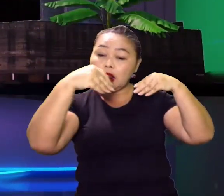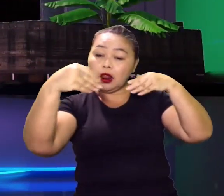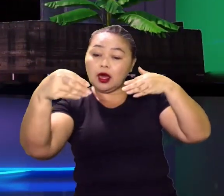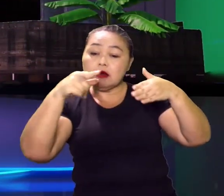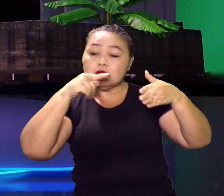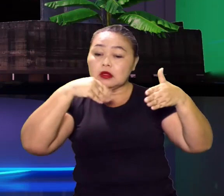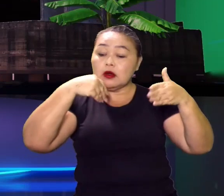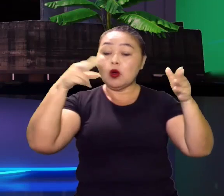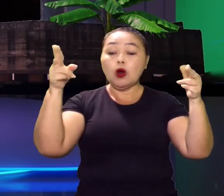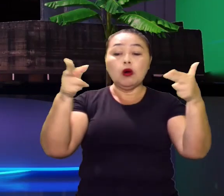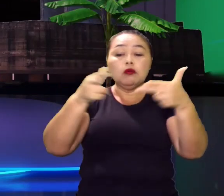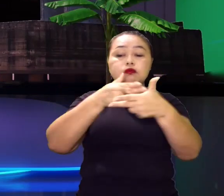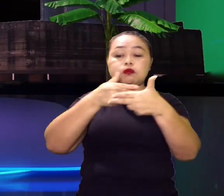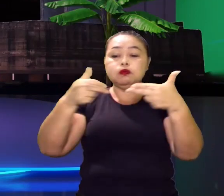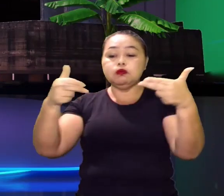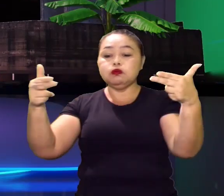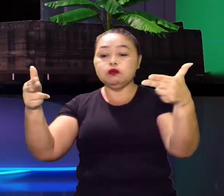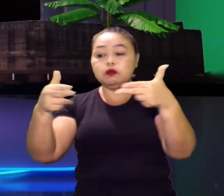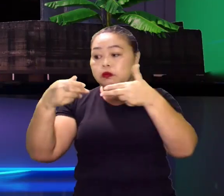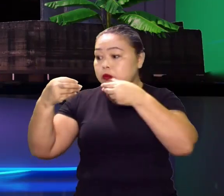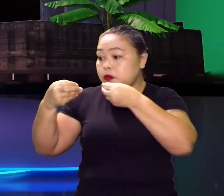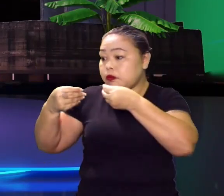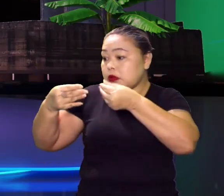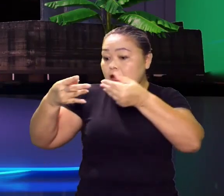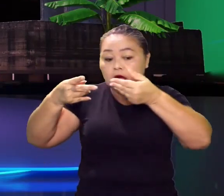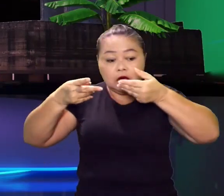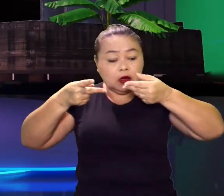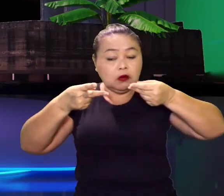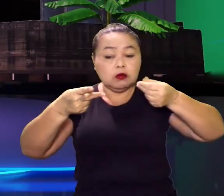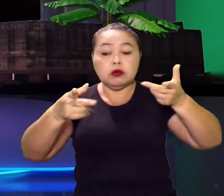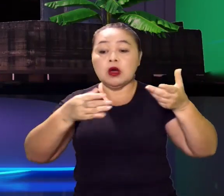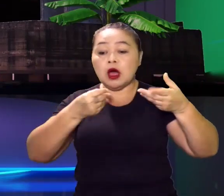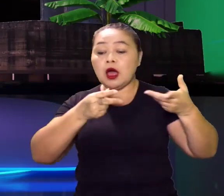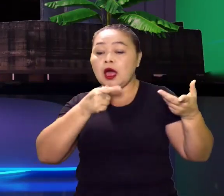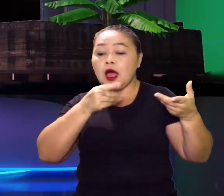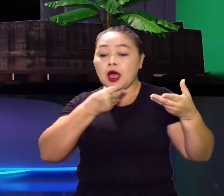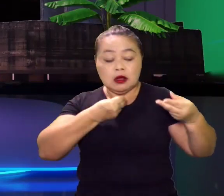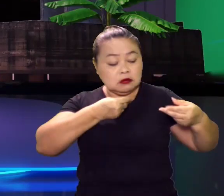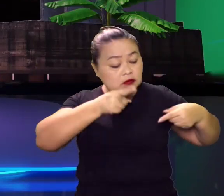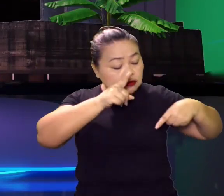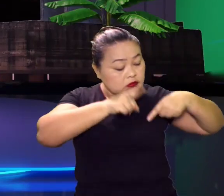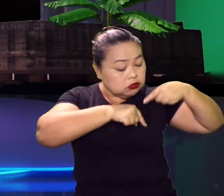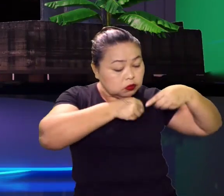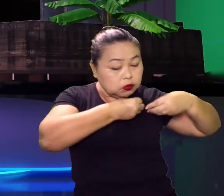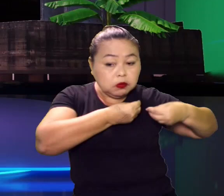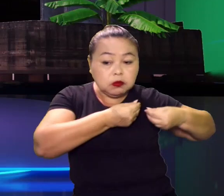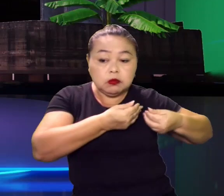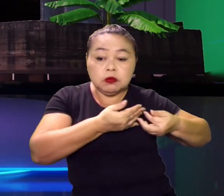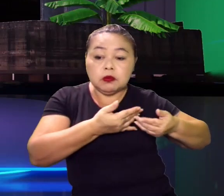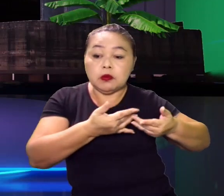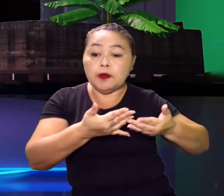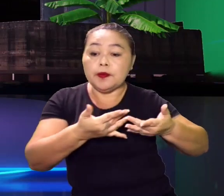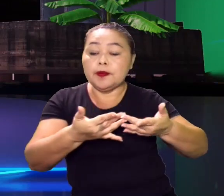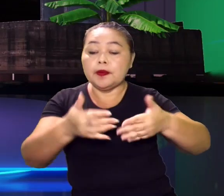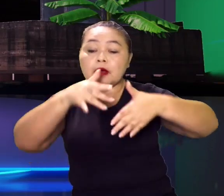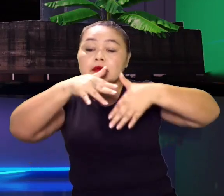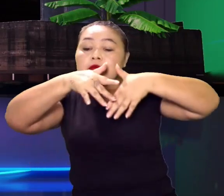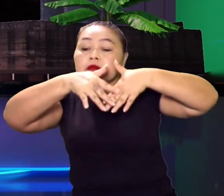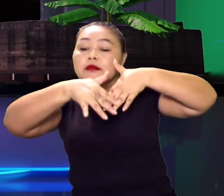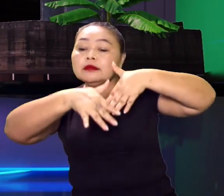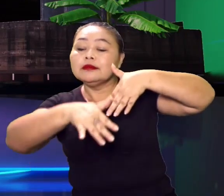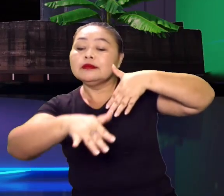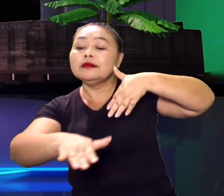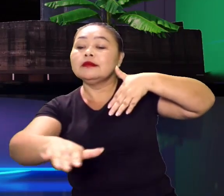água, do vento, e vem principalmente a água, vem transportando esse material das Cordilheiras dos Andes vindo